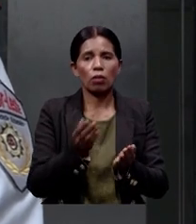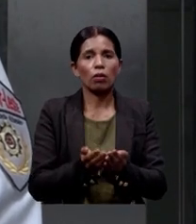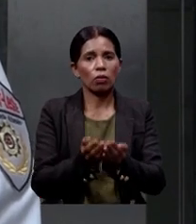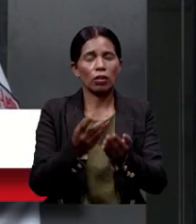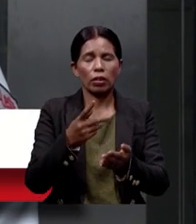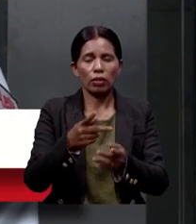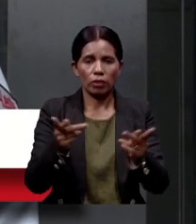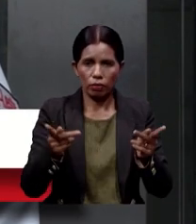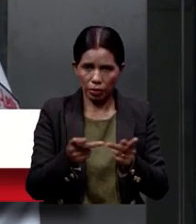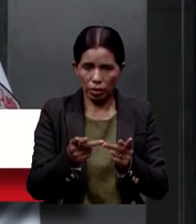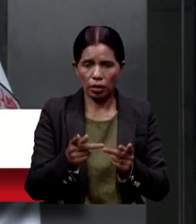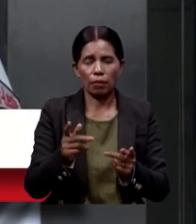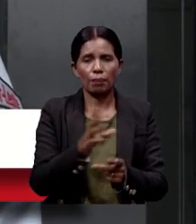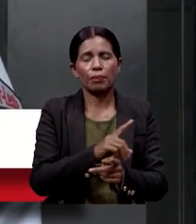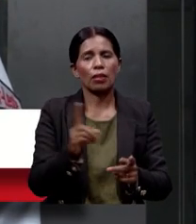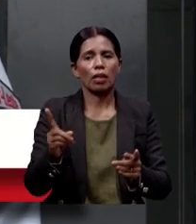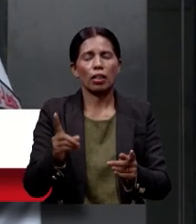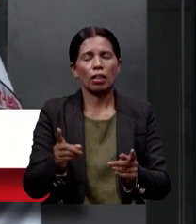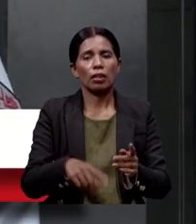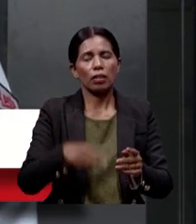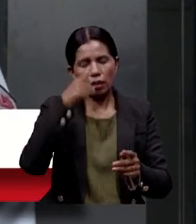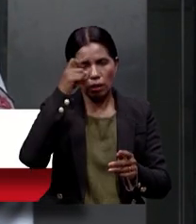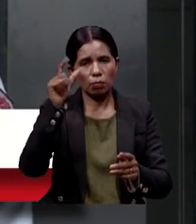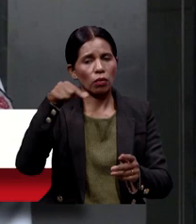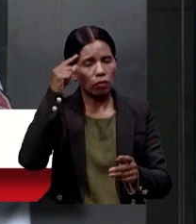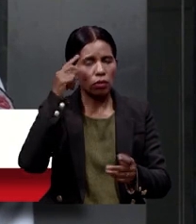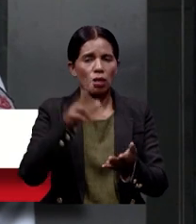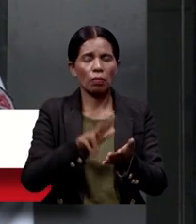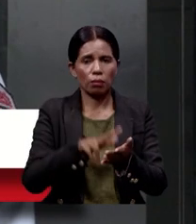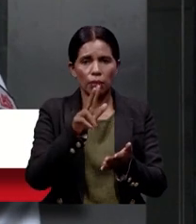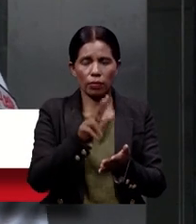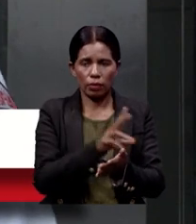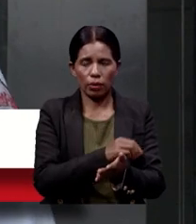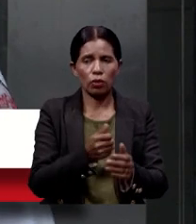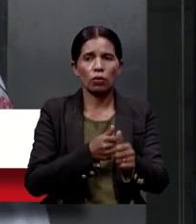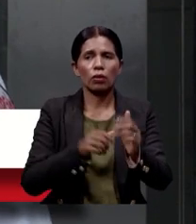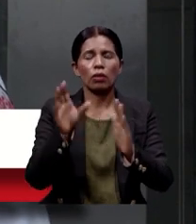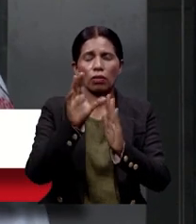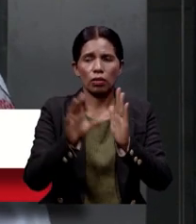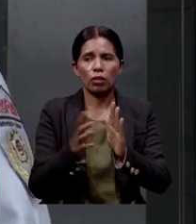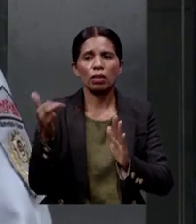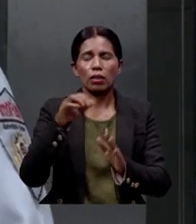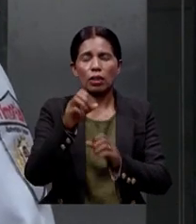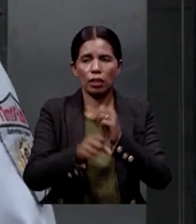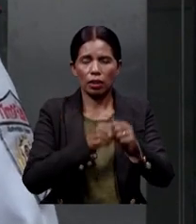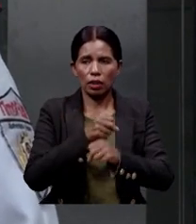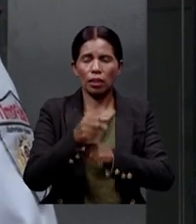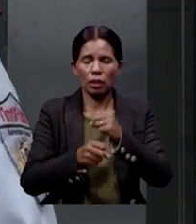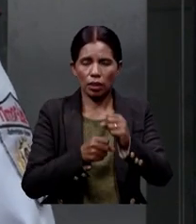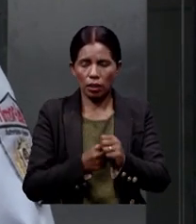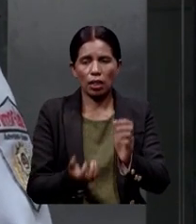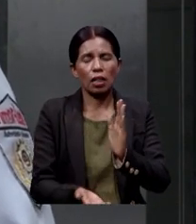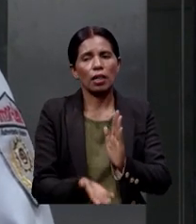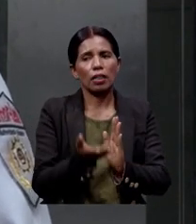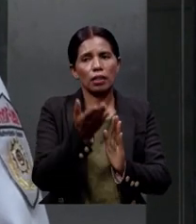beia governo, Conselho de Ministros aprova. Mas bem, tu ir acordo concessional na beia, se ir a tinantinan, se a taxa na fatin hale,